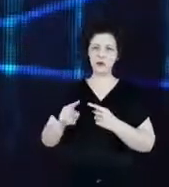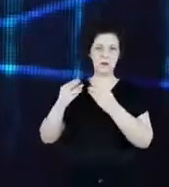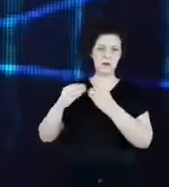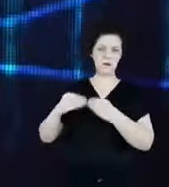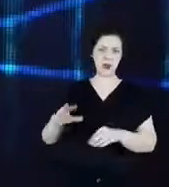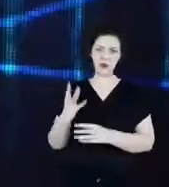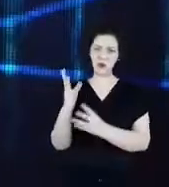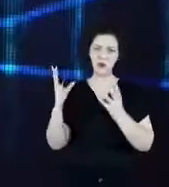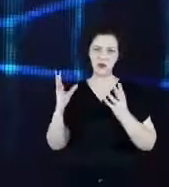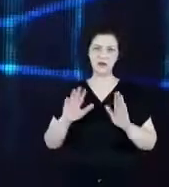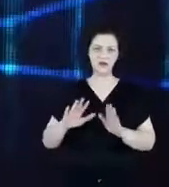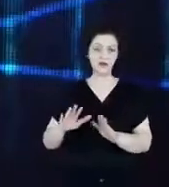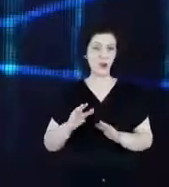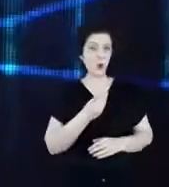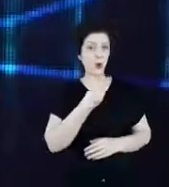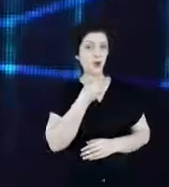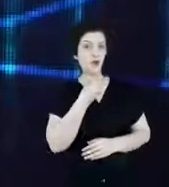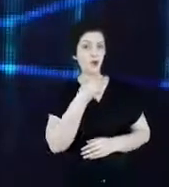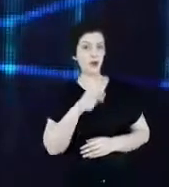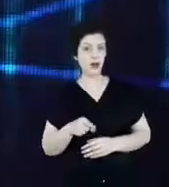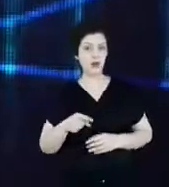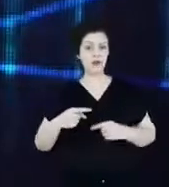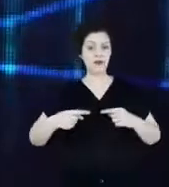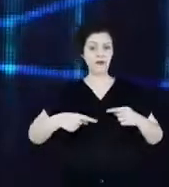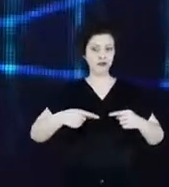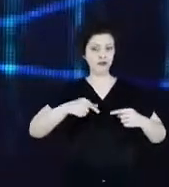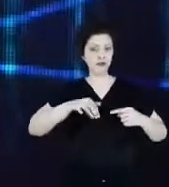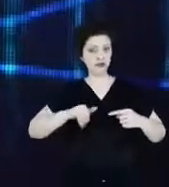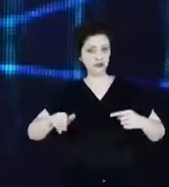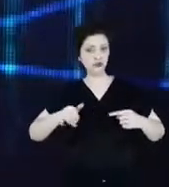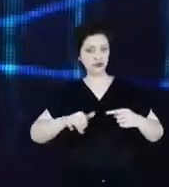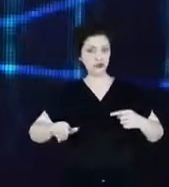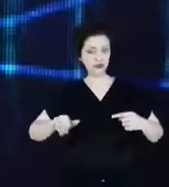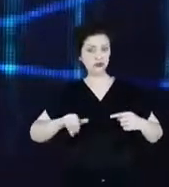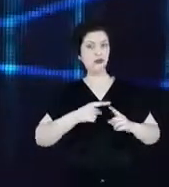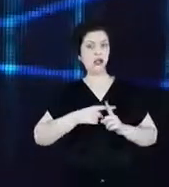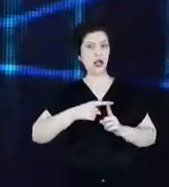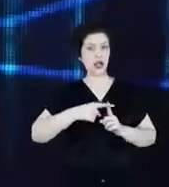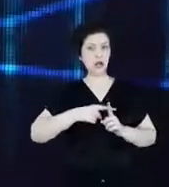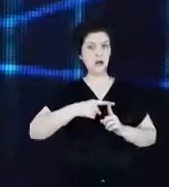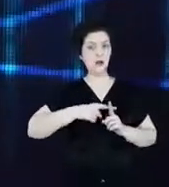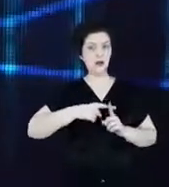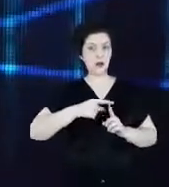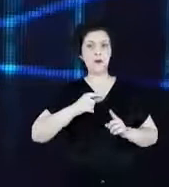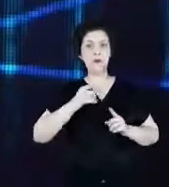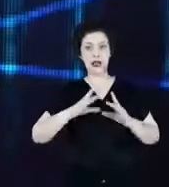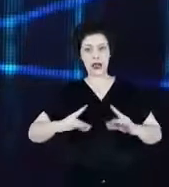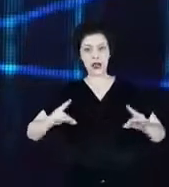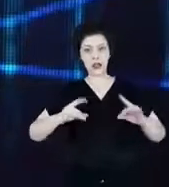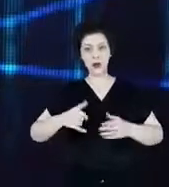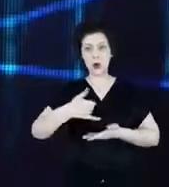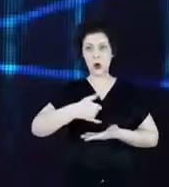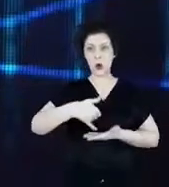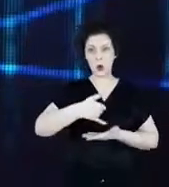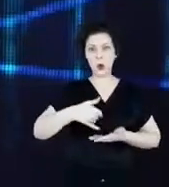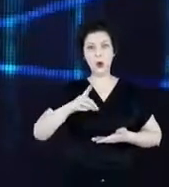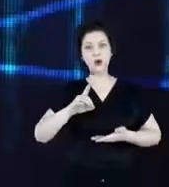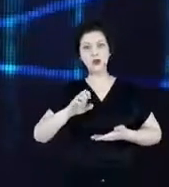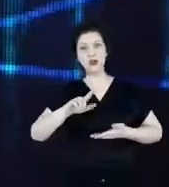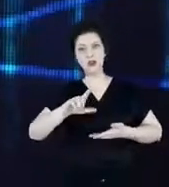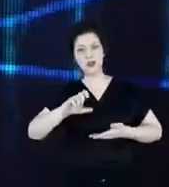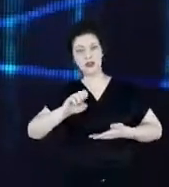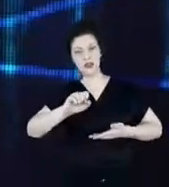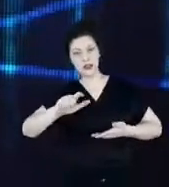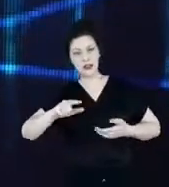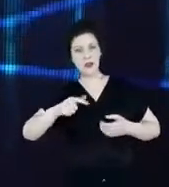uma oportunidade de ouro. Essas usinas, eu estou falando aqui das usinas térmicas, que usam combustível líquido, como óleo diesel, óleo combustível, elas